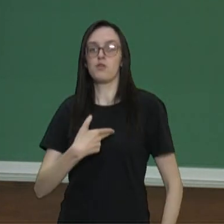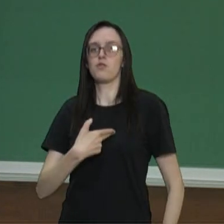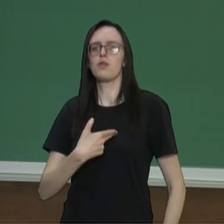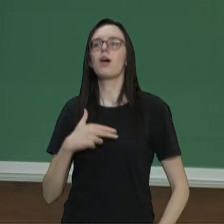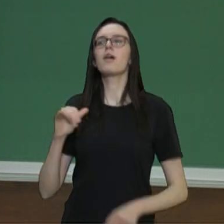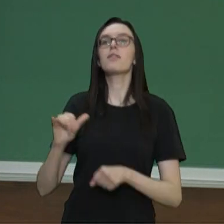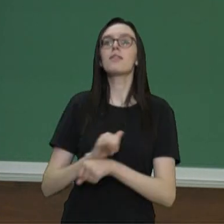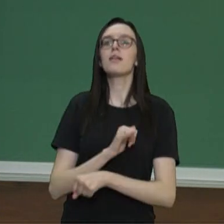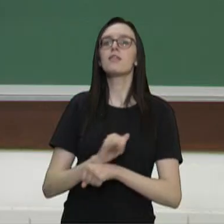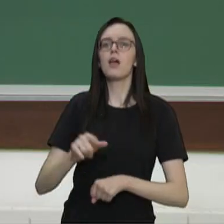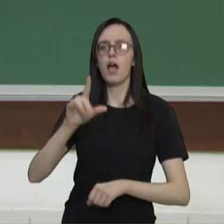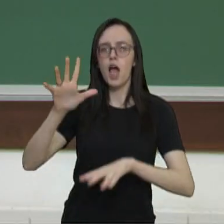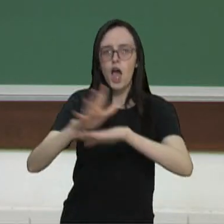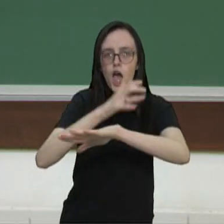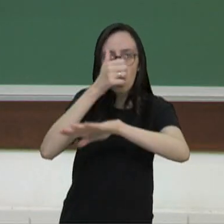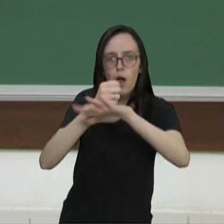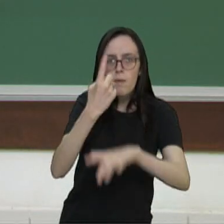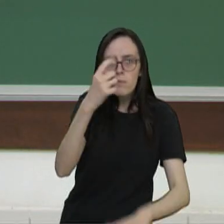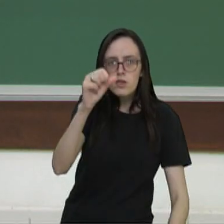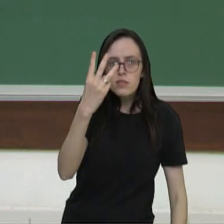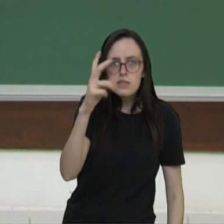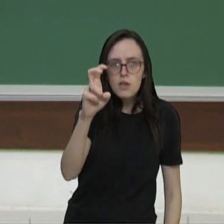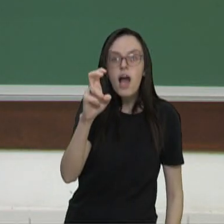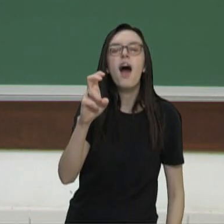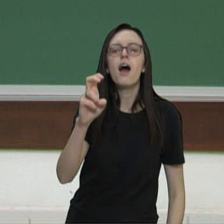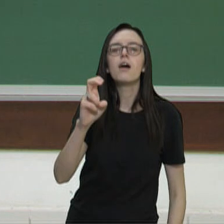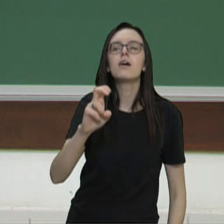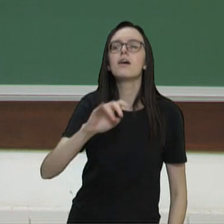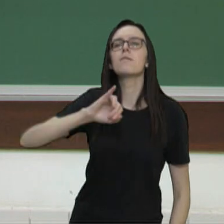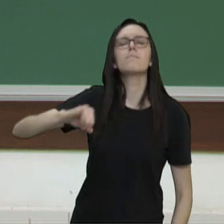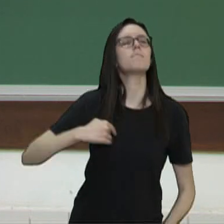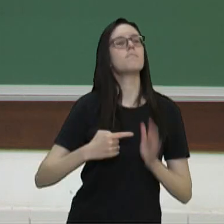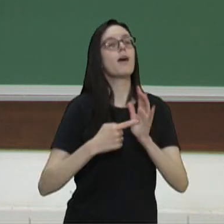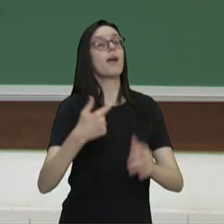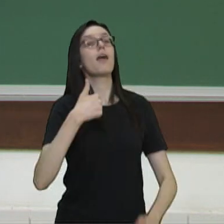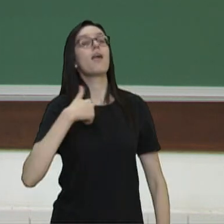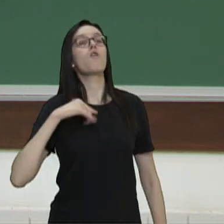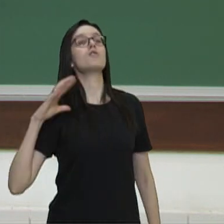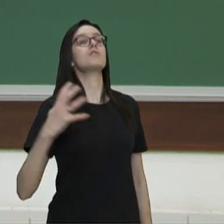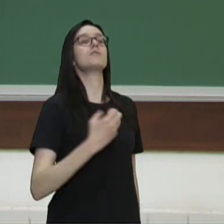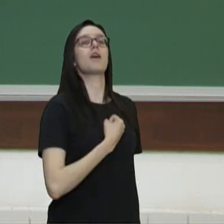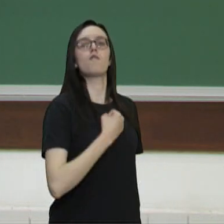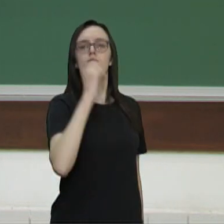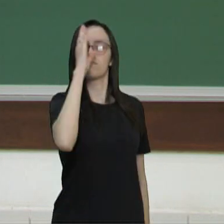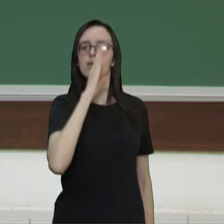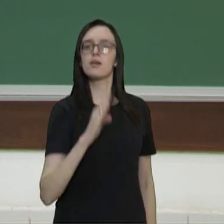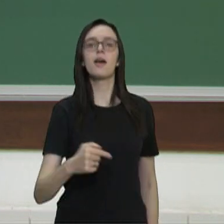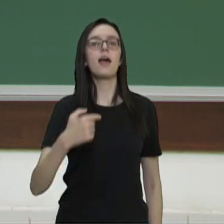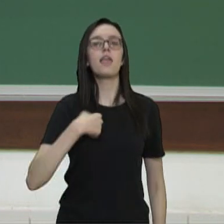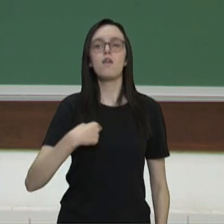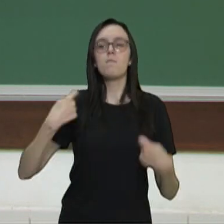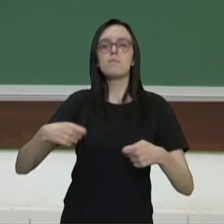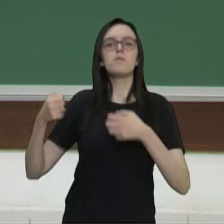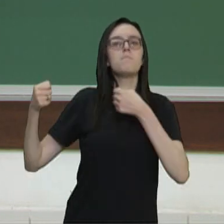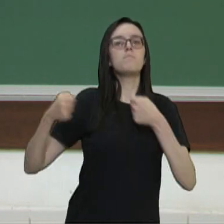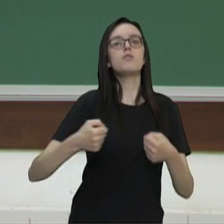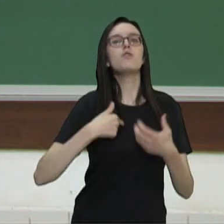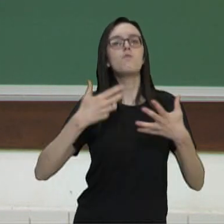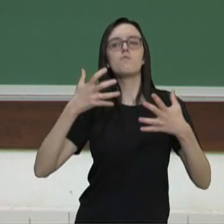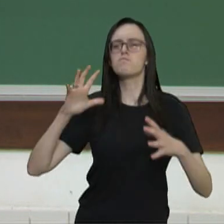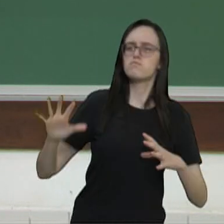essa tentativa de golpe para mostrar que ele é o salvador da pátria. Ele é quem precisa ter mais poder